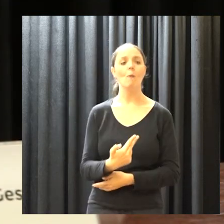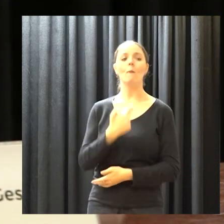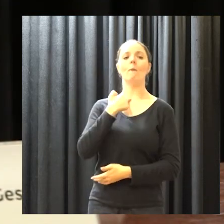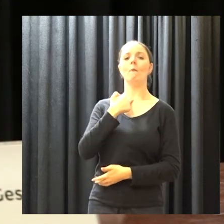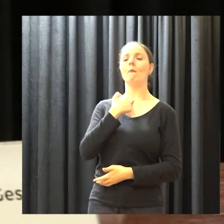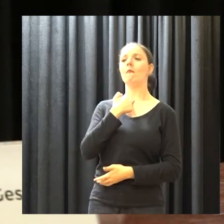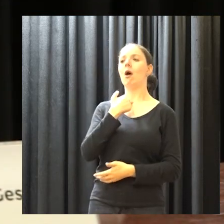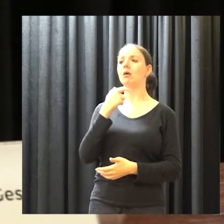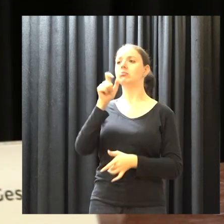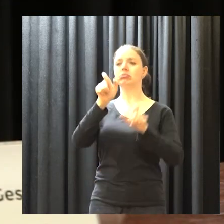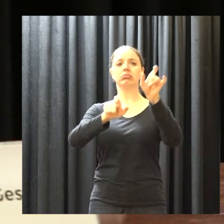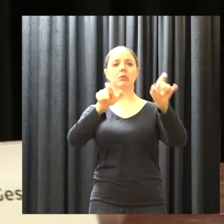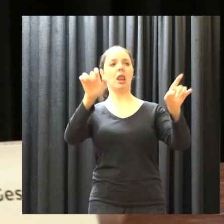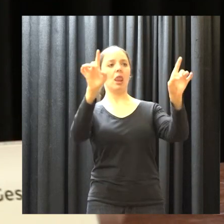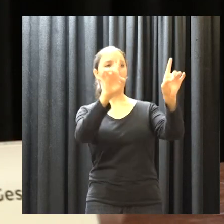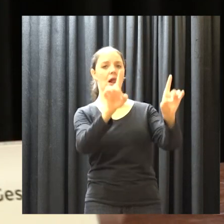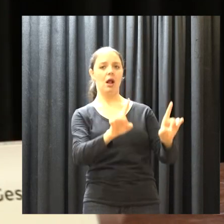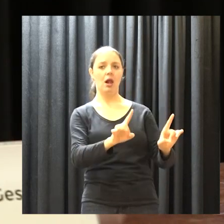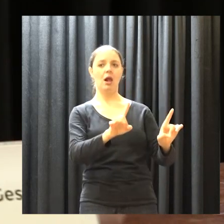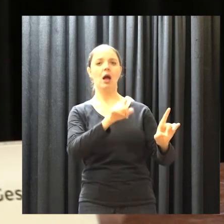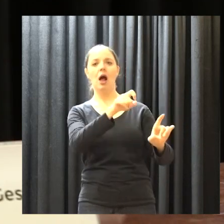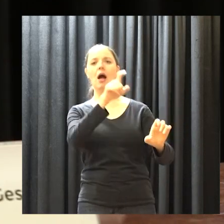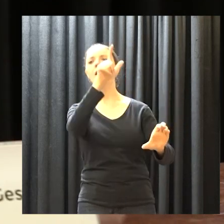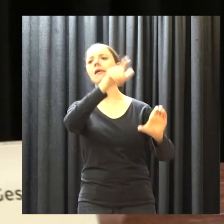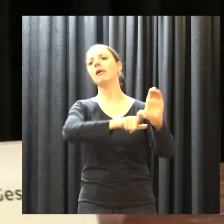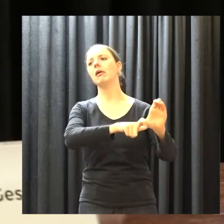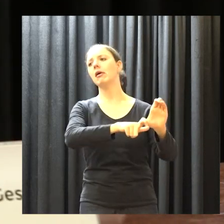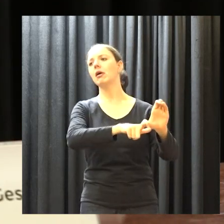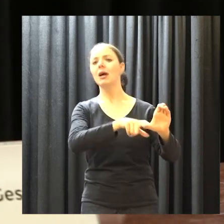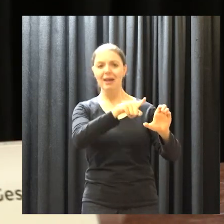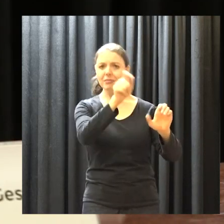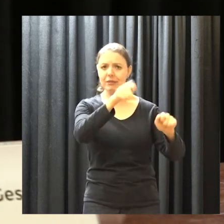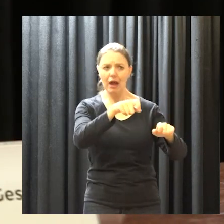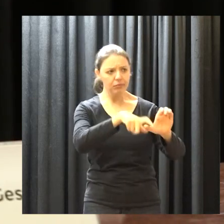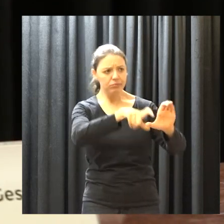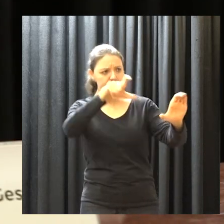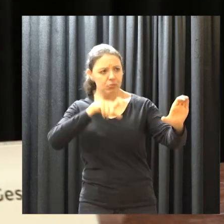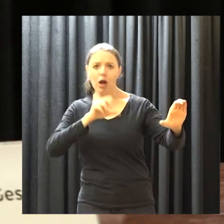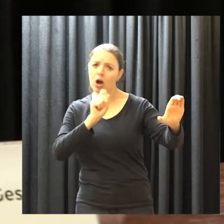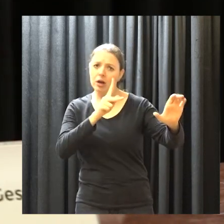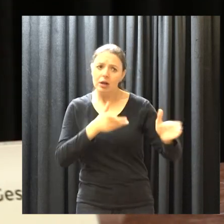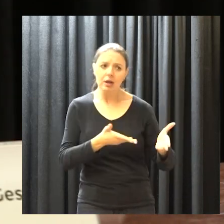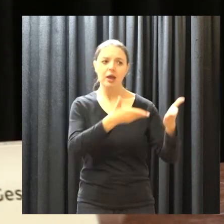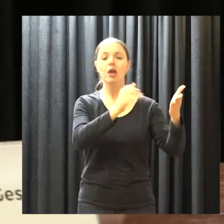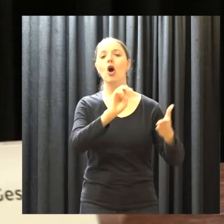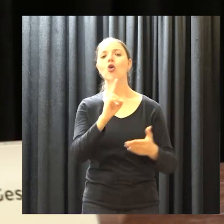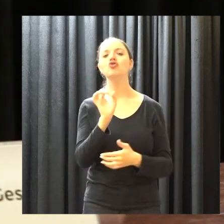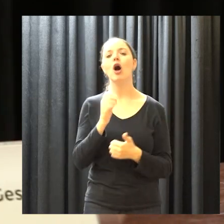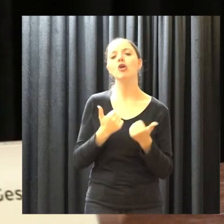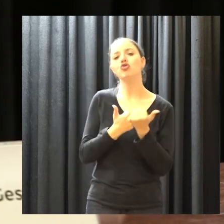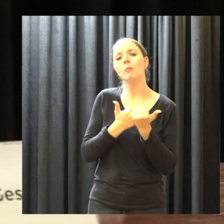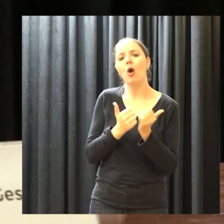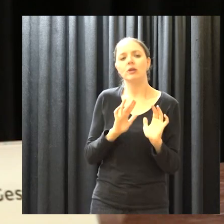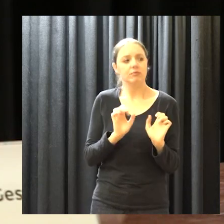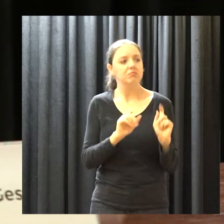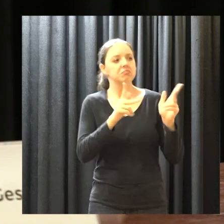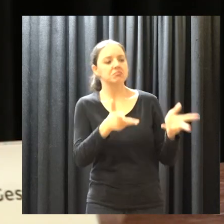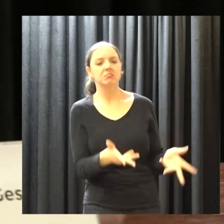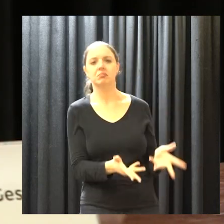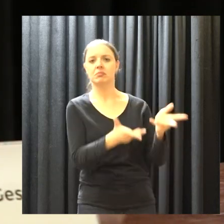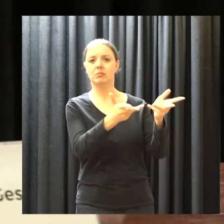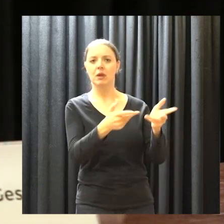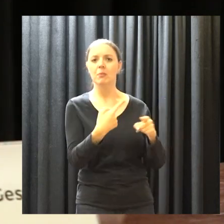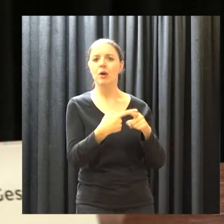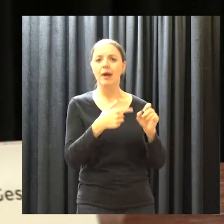deficiência dependentes naquilo que eles podem fazer sozinhas ou com assistência, garantindo que